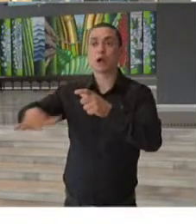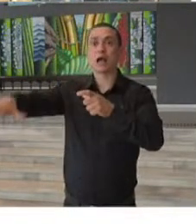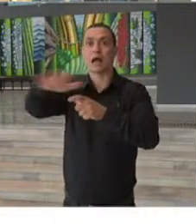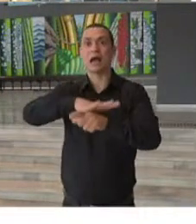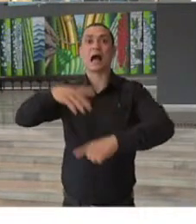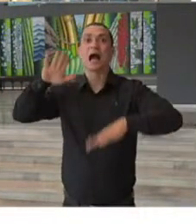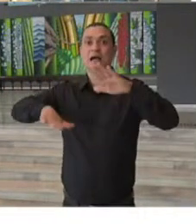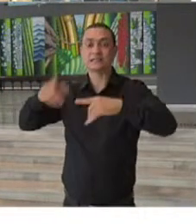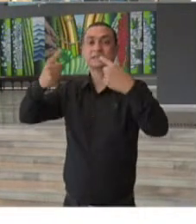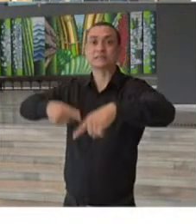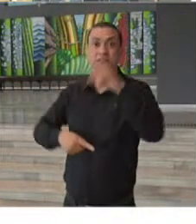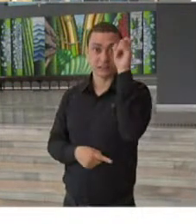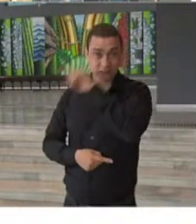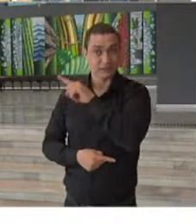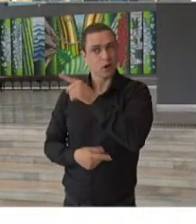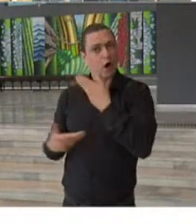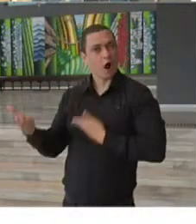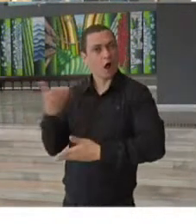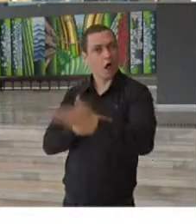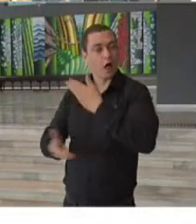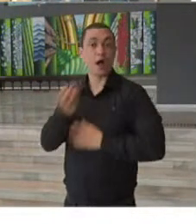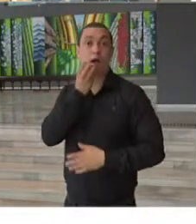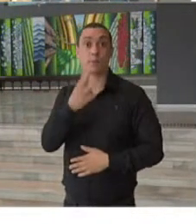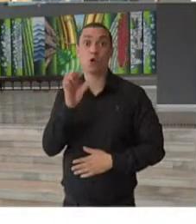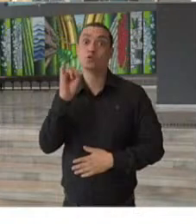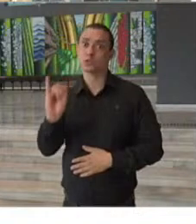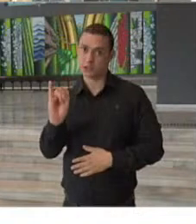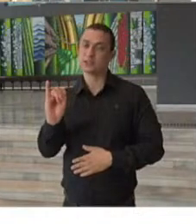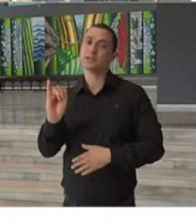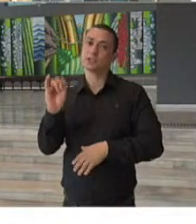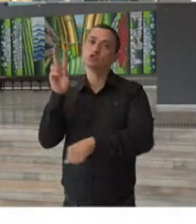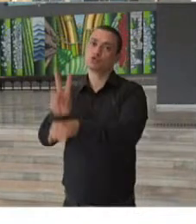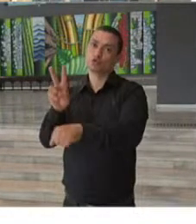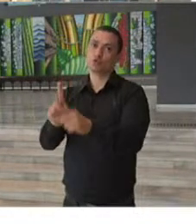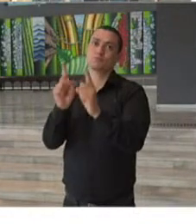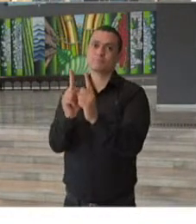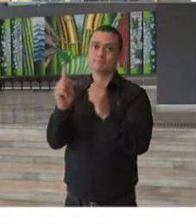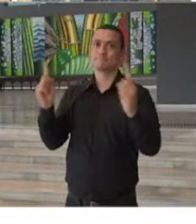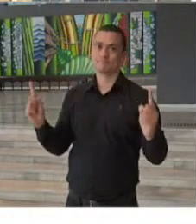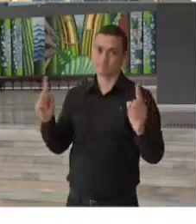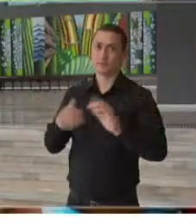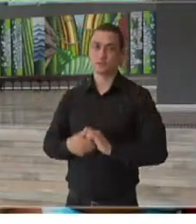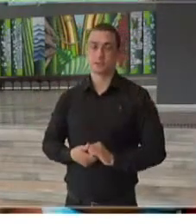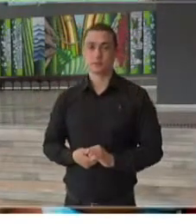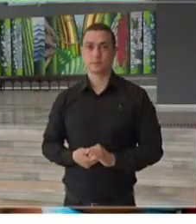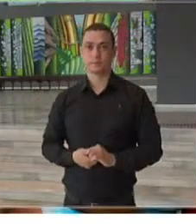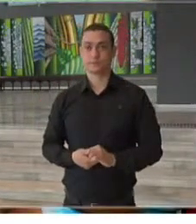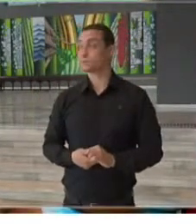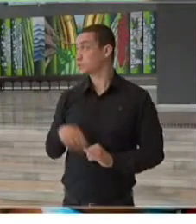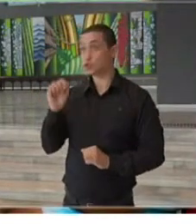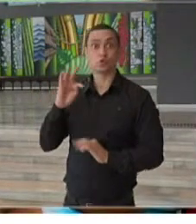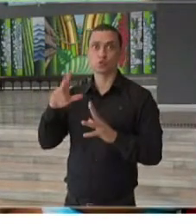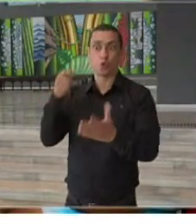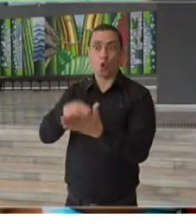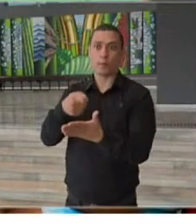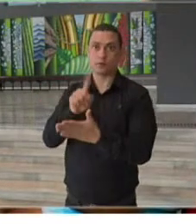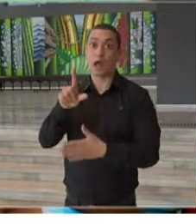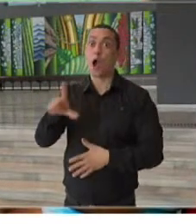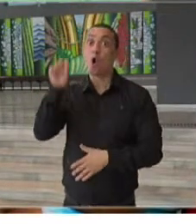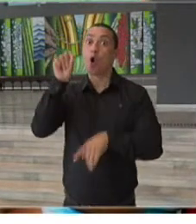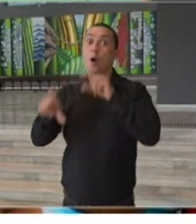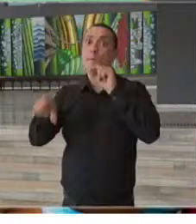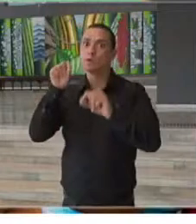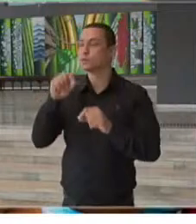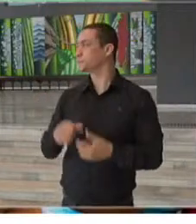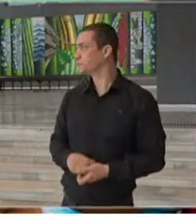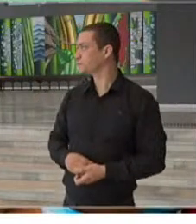muitos estudantes, e esse relacionamento é importante desde que guardado o distanciamento. Pode passar, opcional sempre, né? Eu